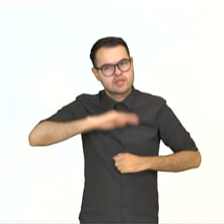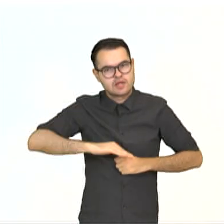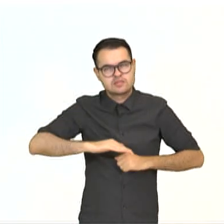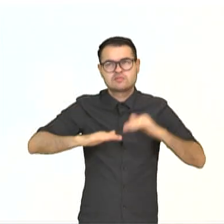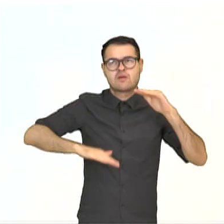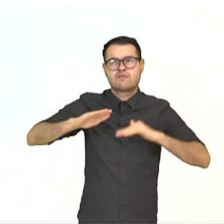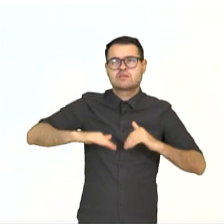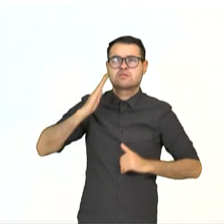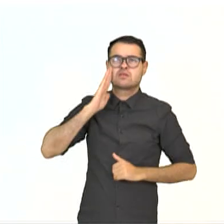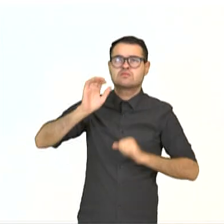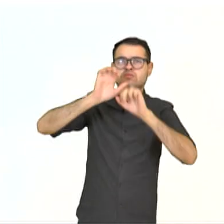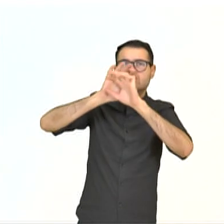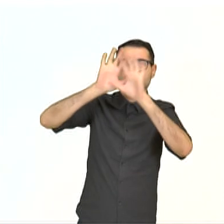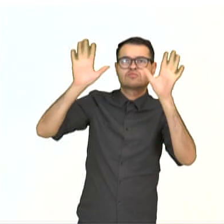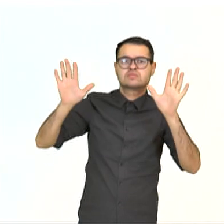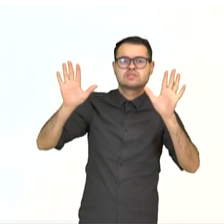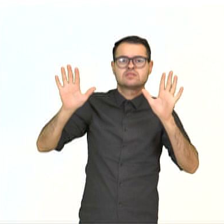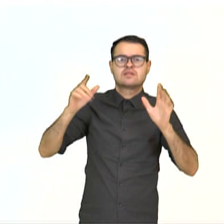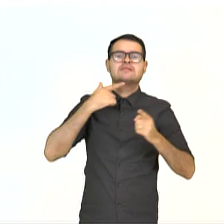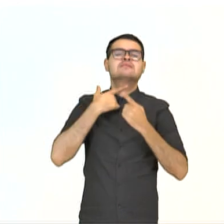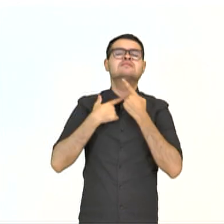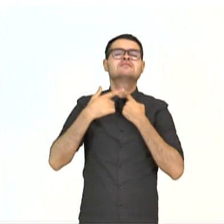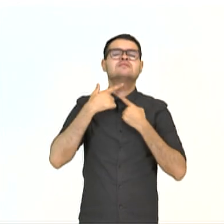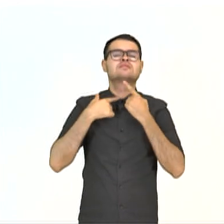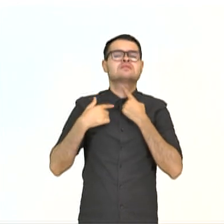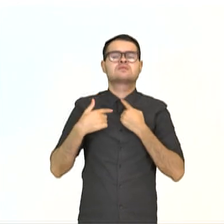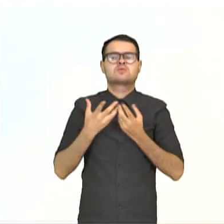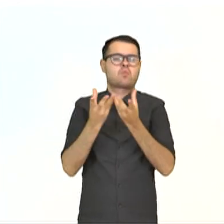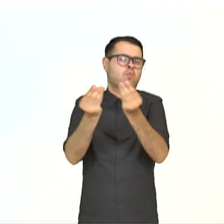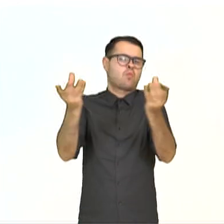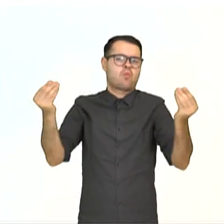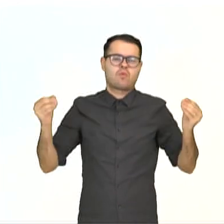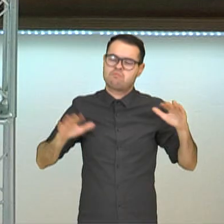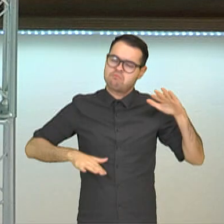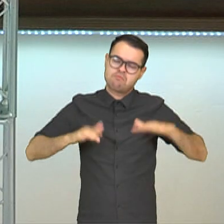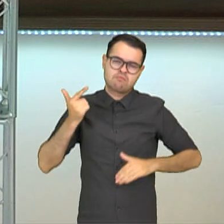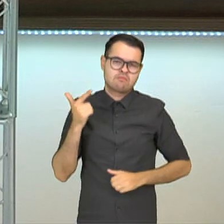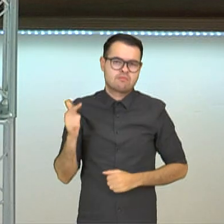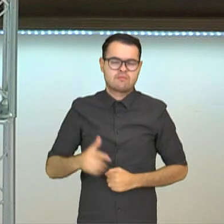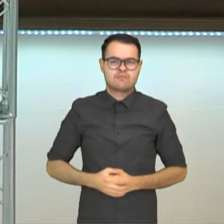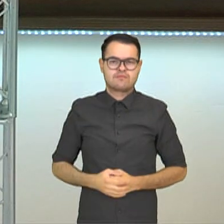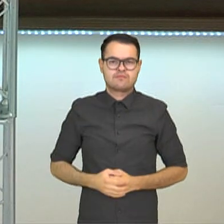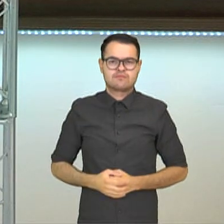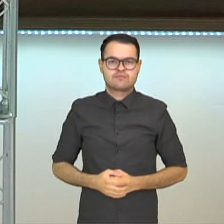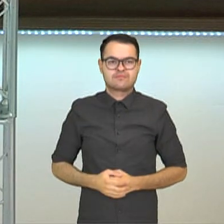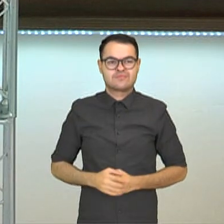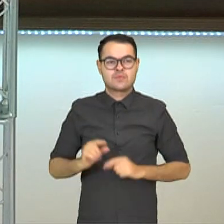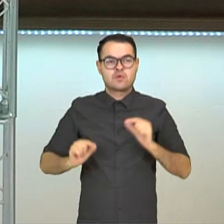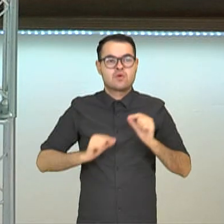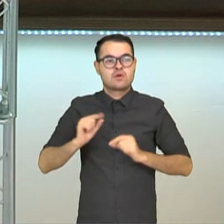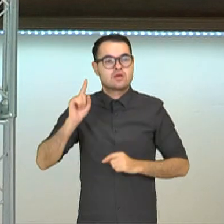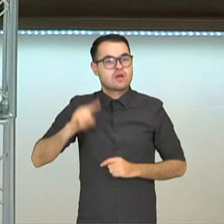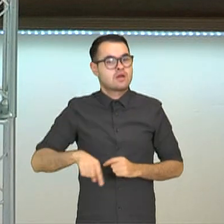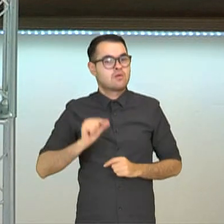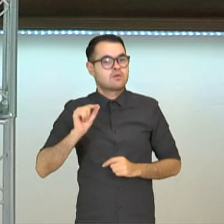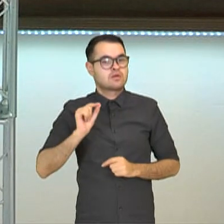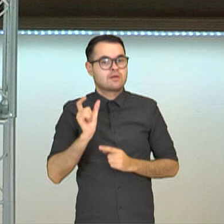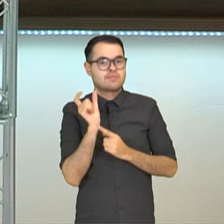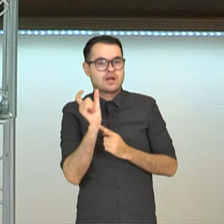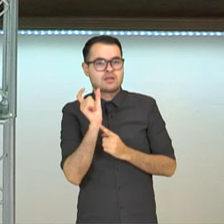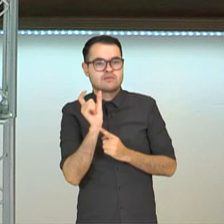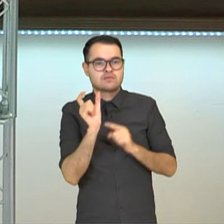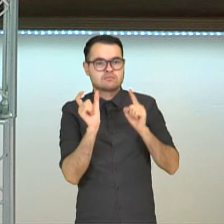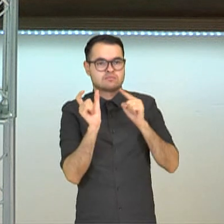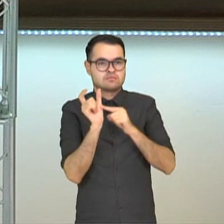azul, não houvesse tantos desejos. Vamos refletir aqui. Palavra goste, para falar bem a verdade para vocês, eu